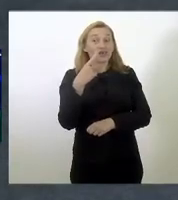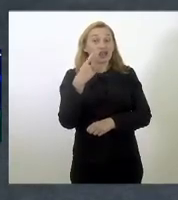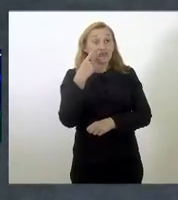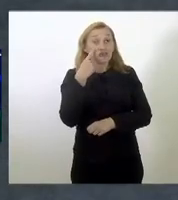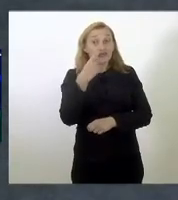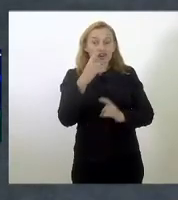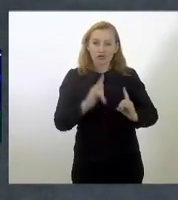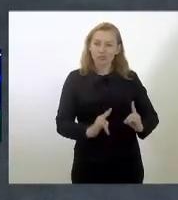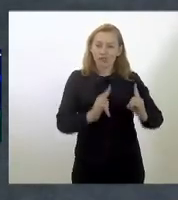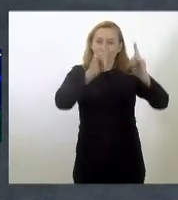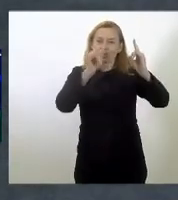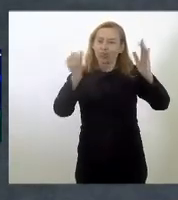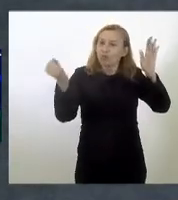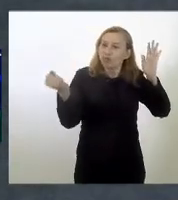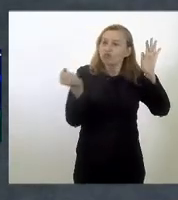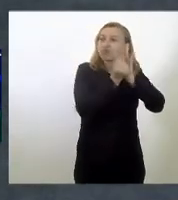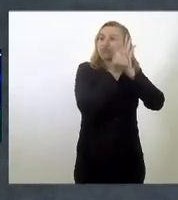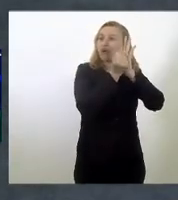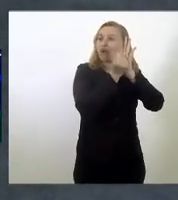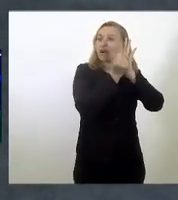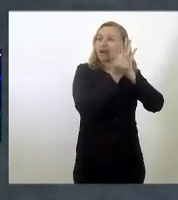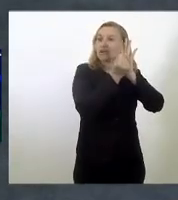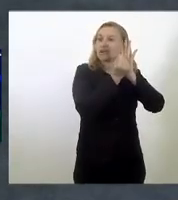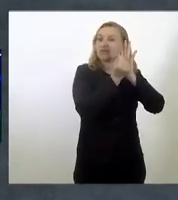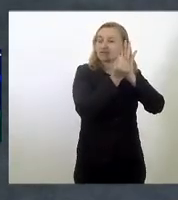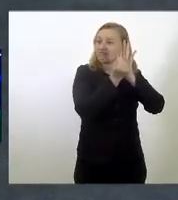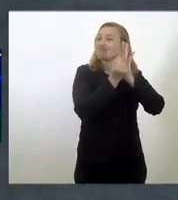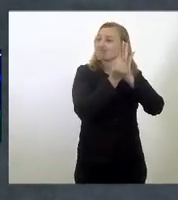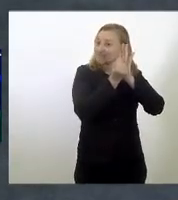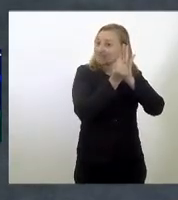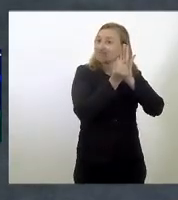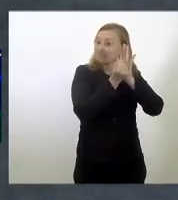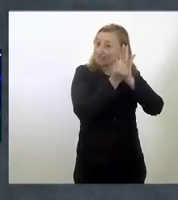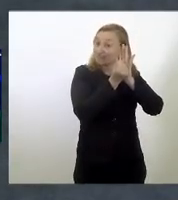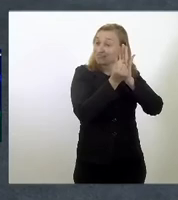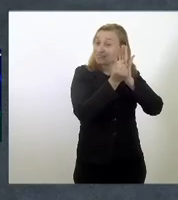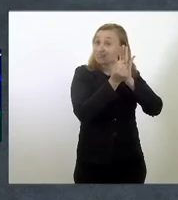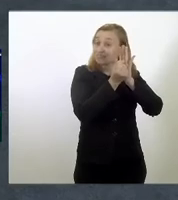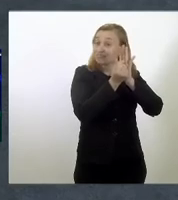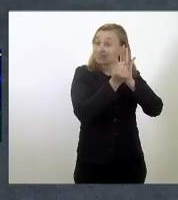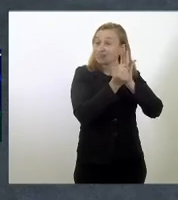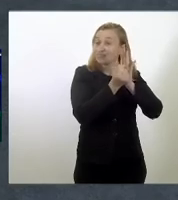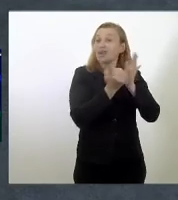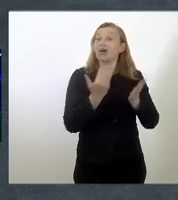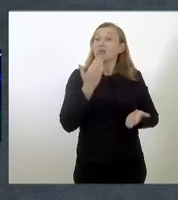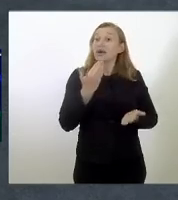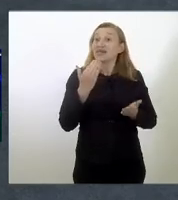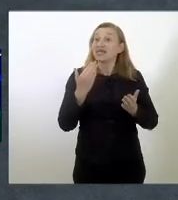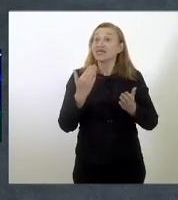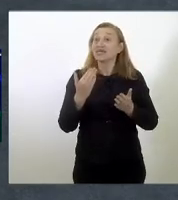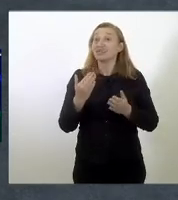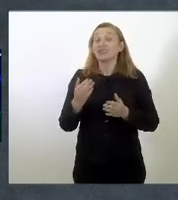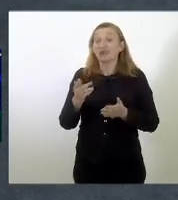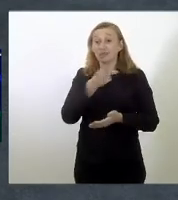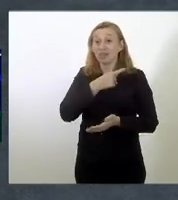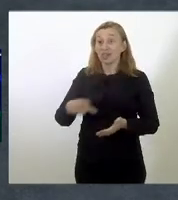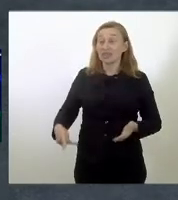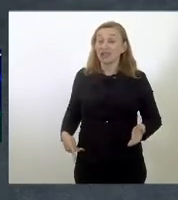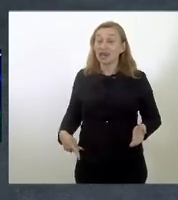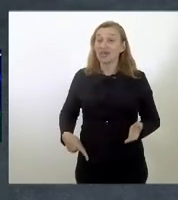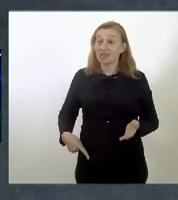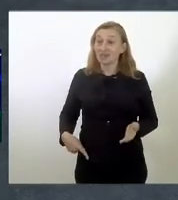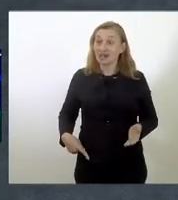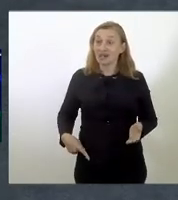Rio de Janeiro. Vai encontrar na Praça 15. Mas eu fiz por escrito, pedindo à presidência que determine implantar